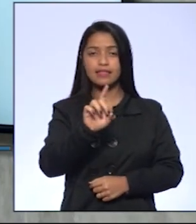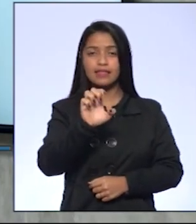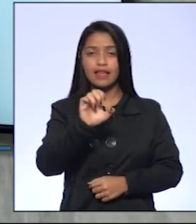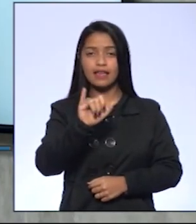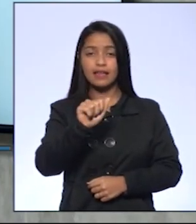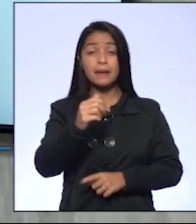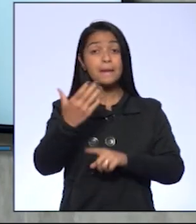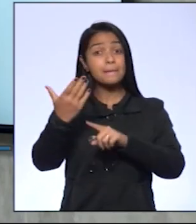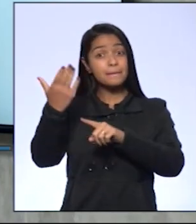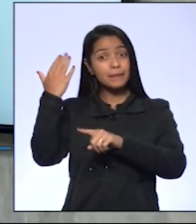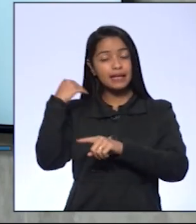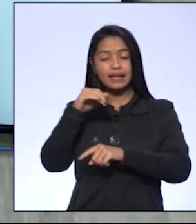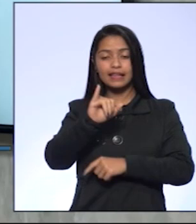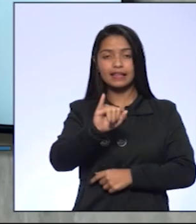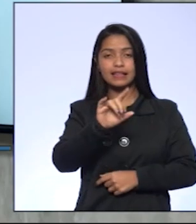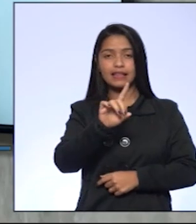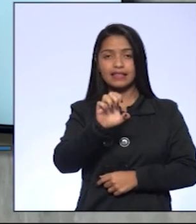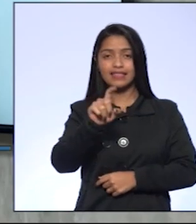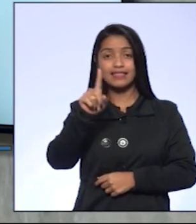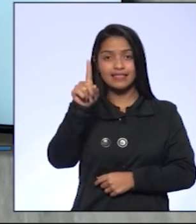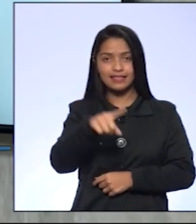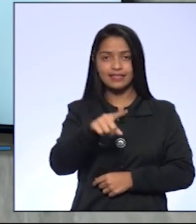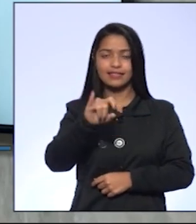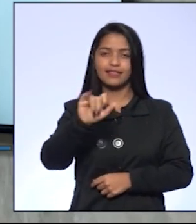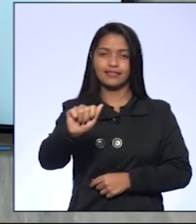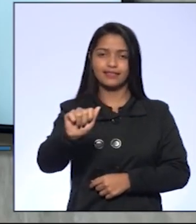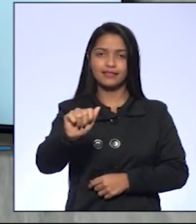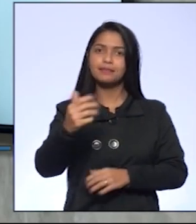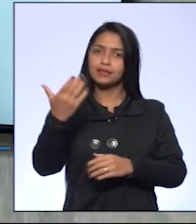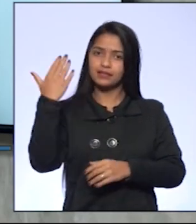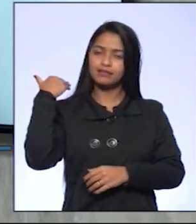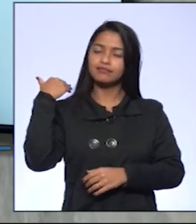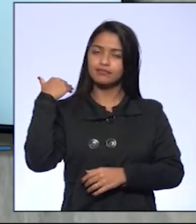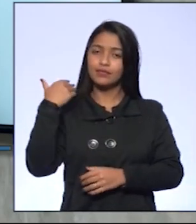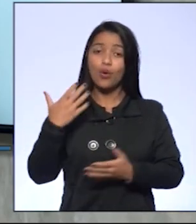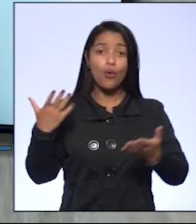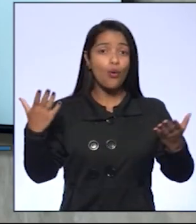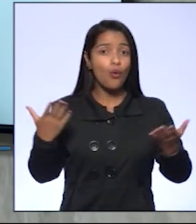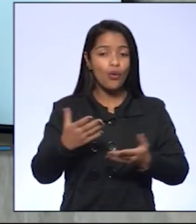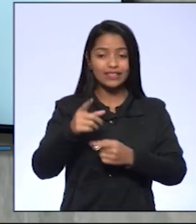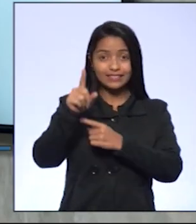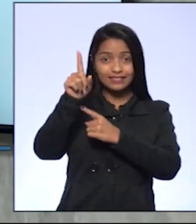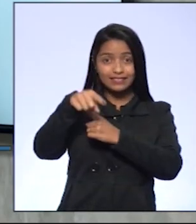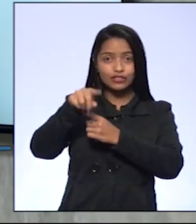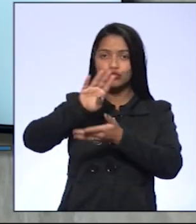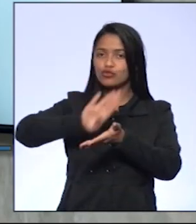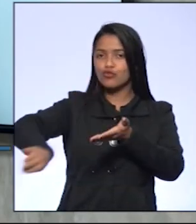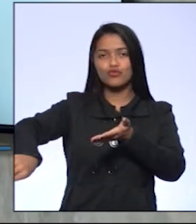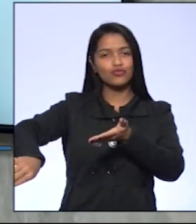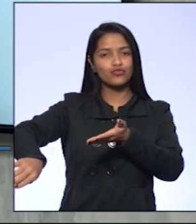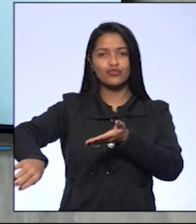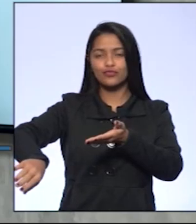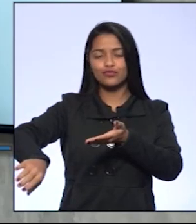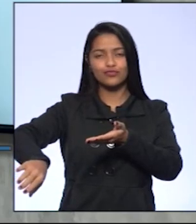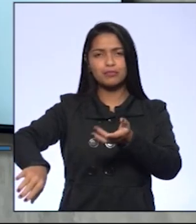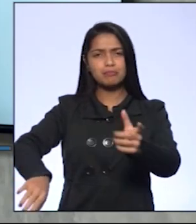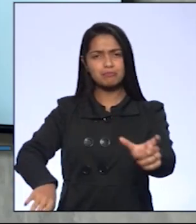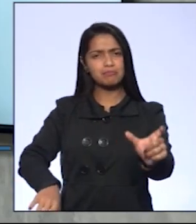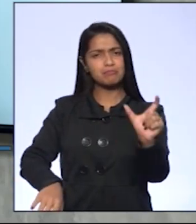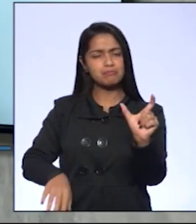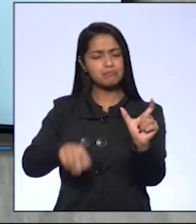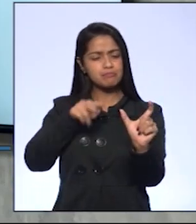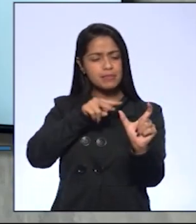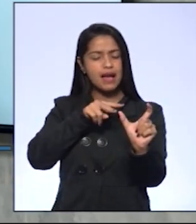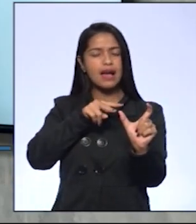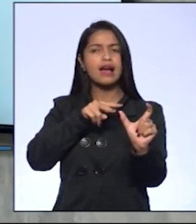tinha um acento agudo no E, ideia, tá? Hoje já não existe mais. Então, se eu olho aquela palavra, eu